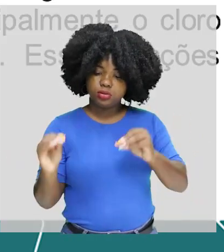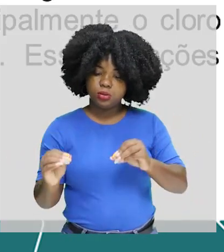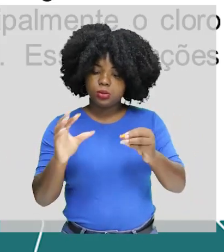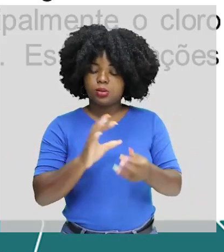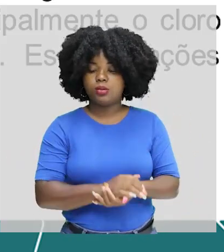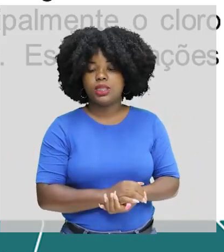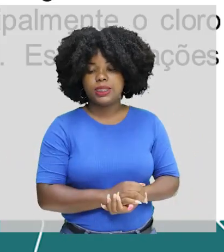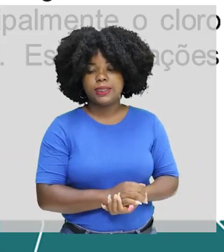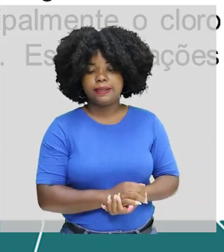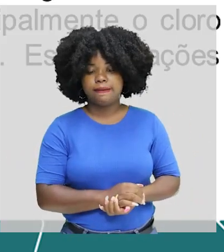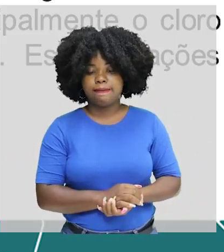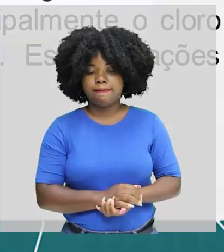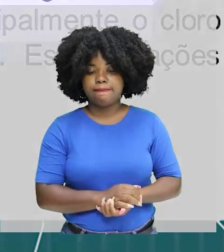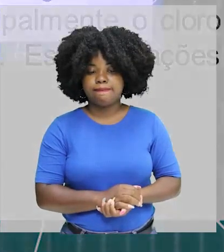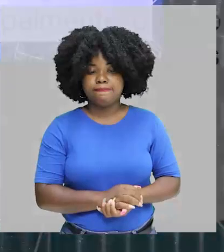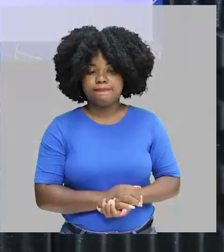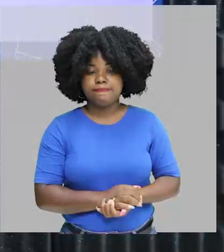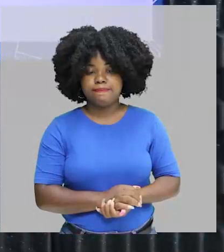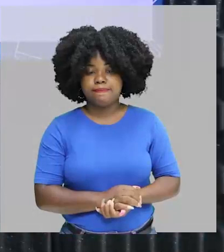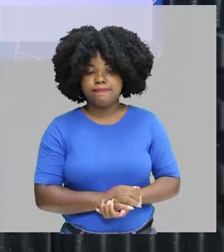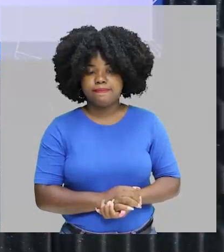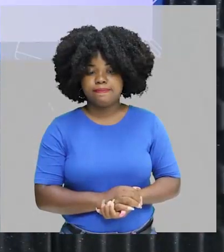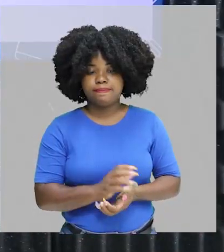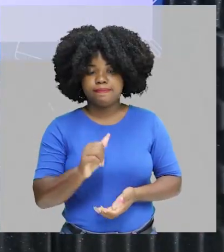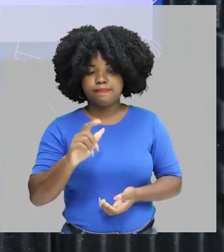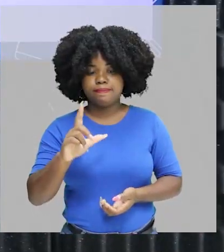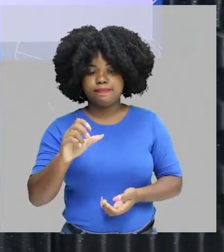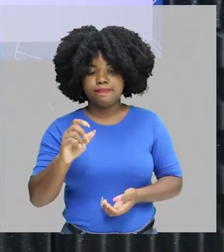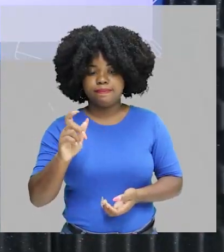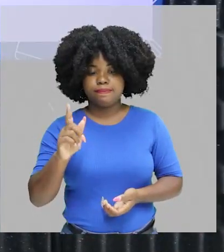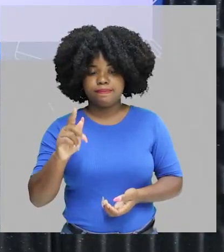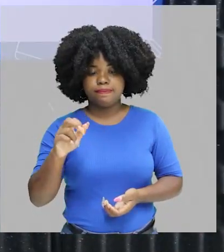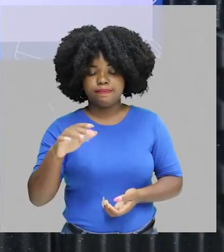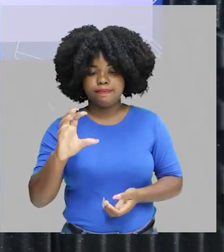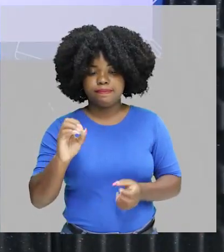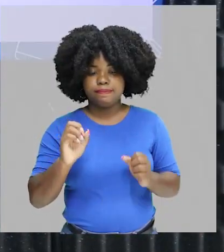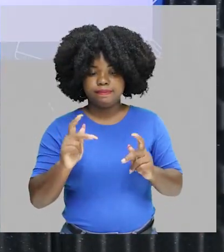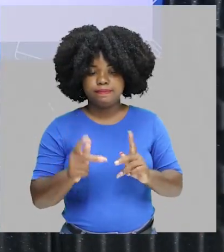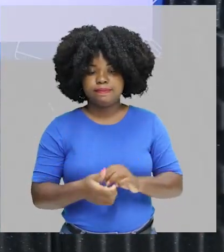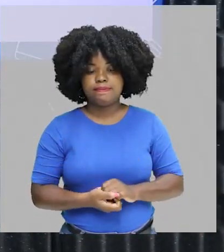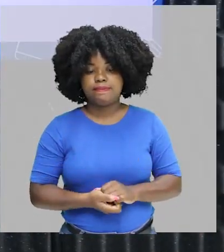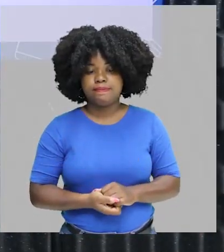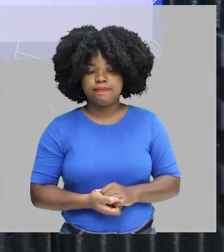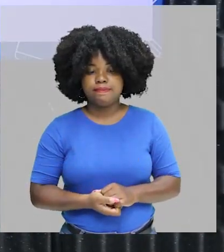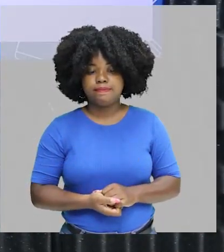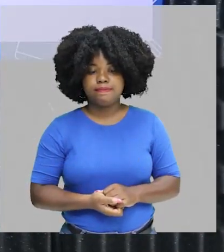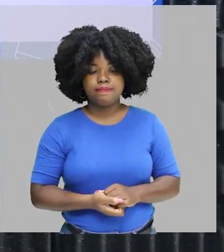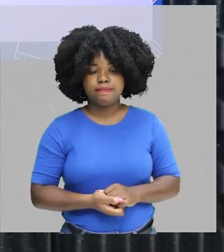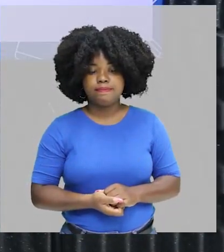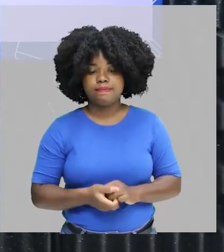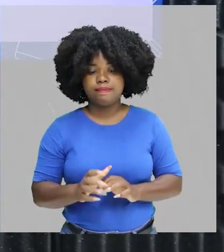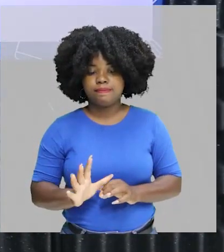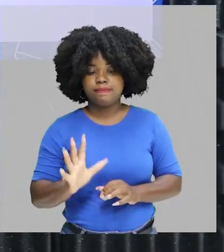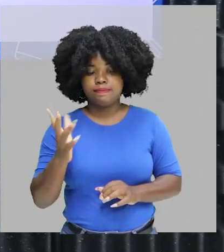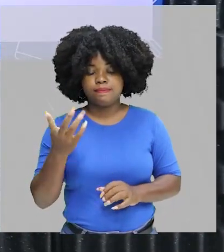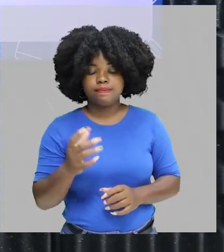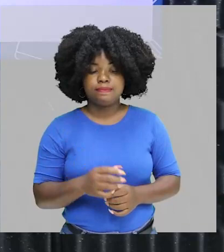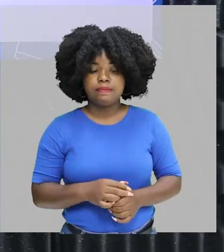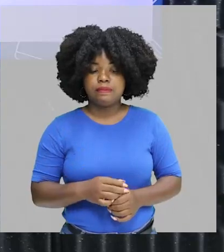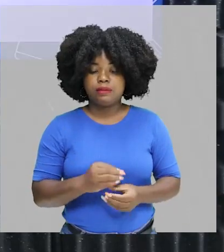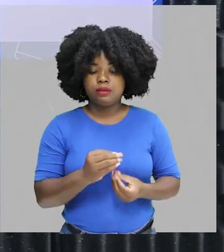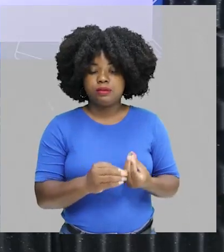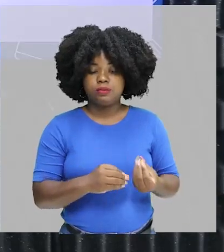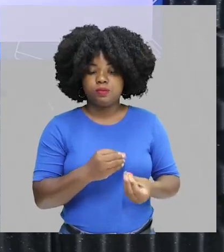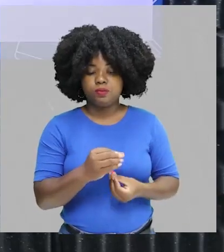nós vamos acrescentar halogênios, beleza? Bom, para que aconteça